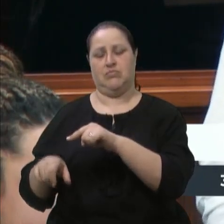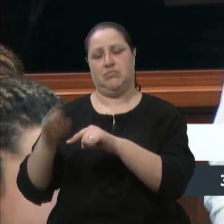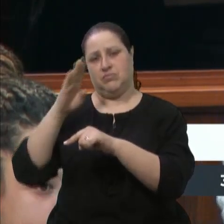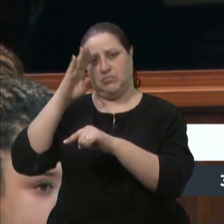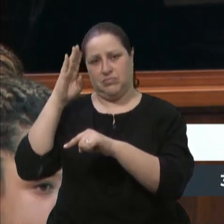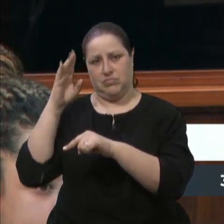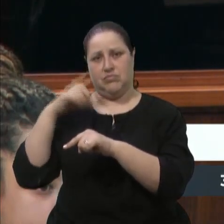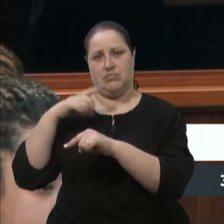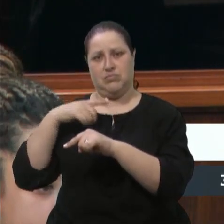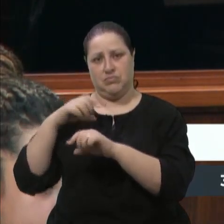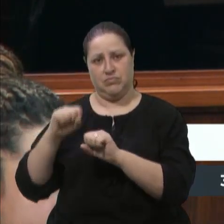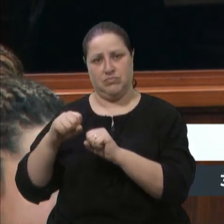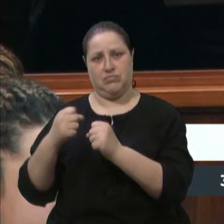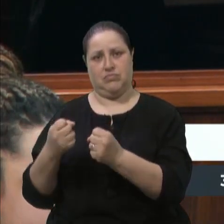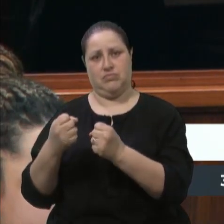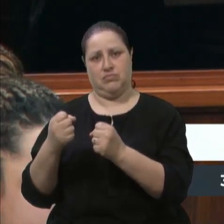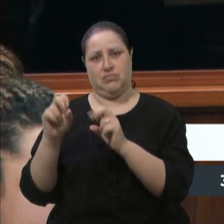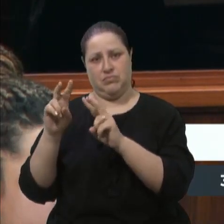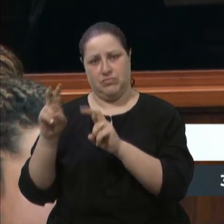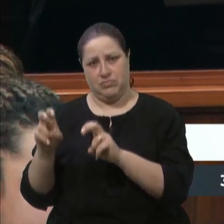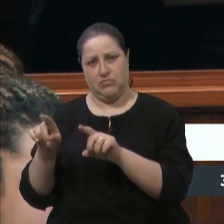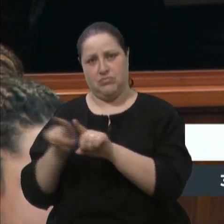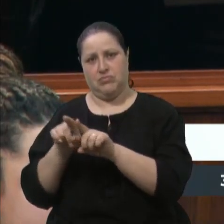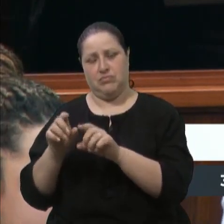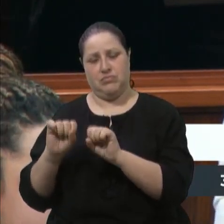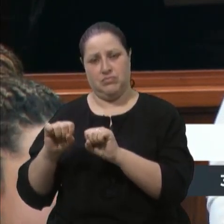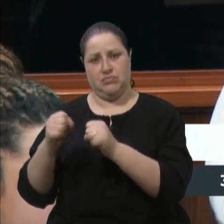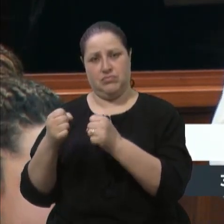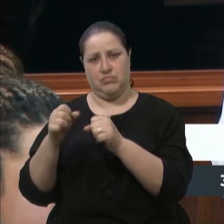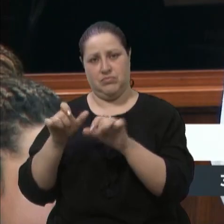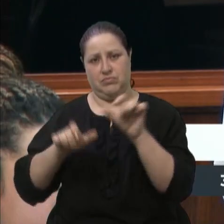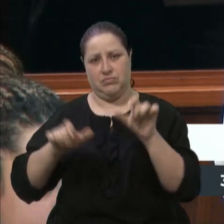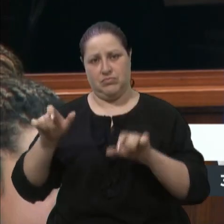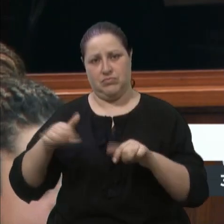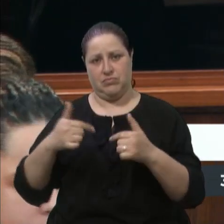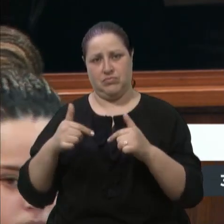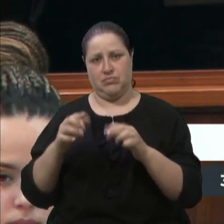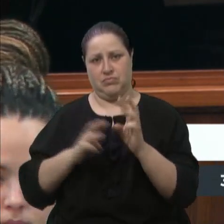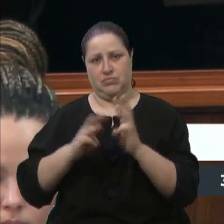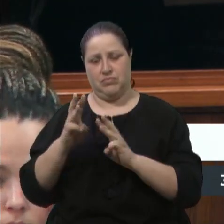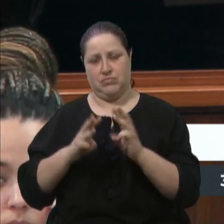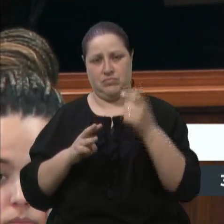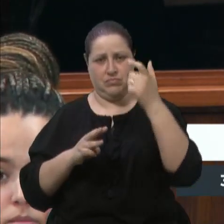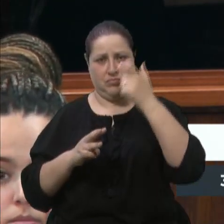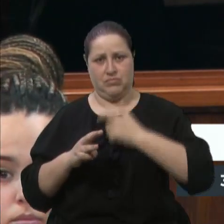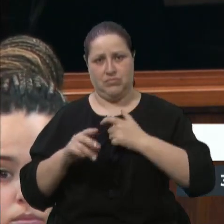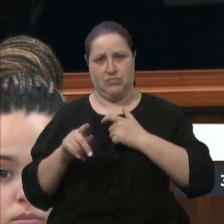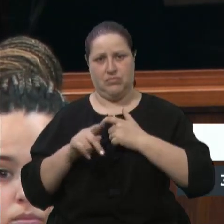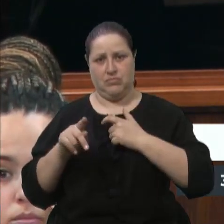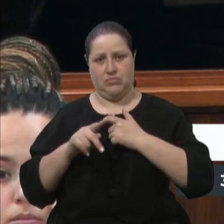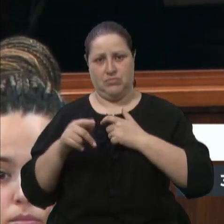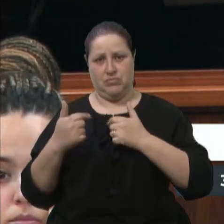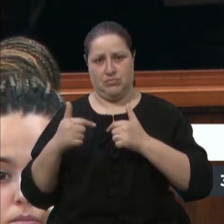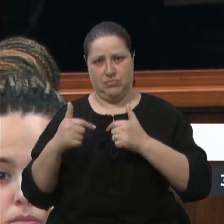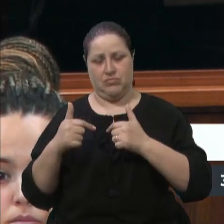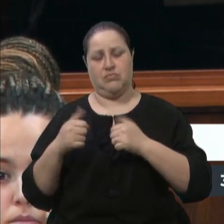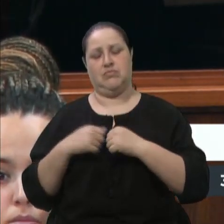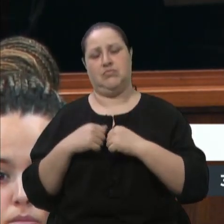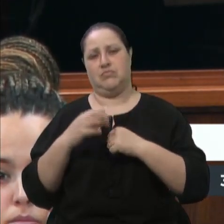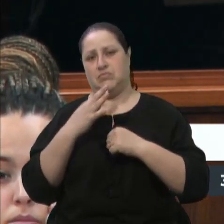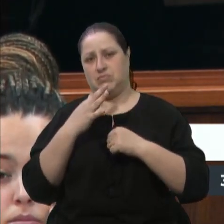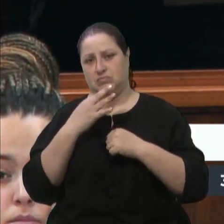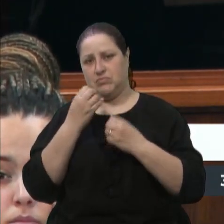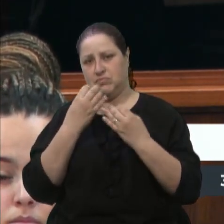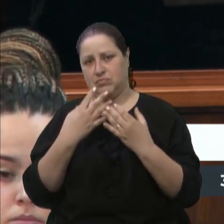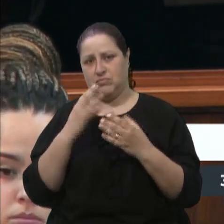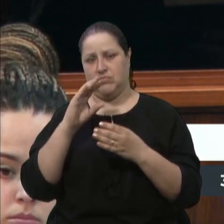tema e dos trabalhadores nas vans. Eu sou professor, né, atuei como professor, conheço muito bem